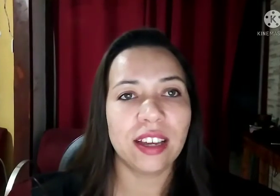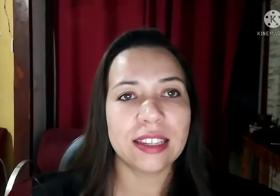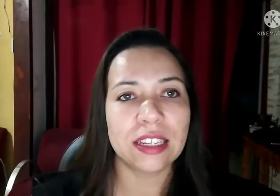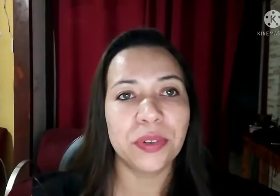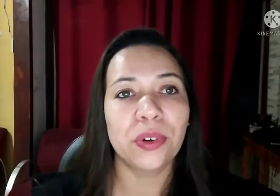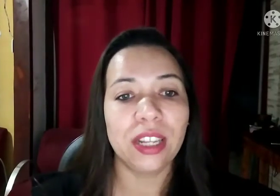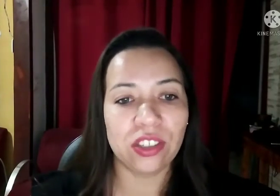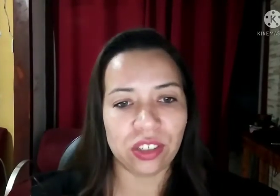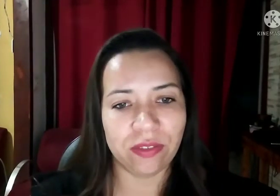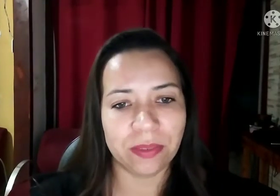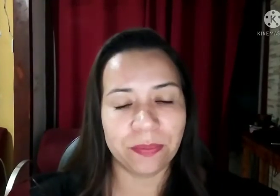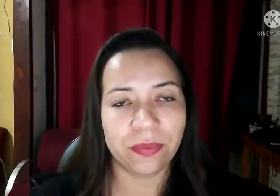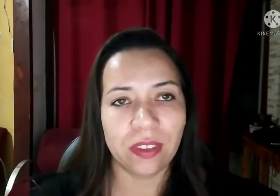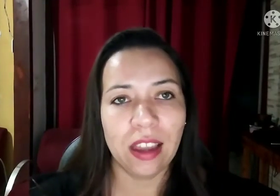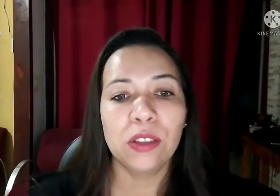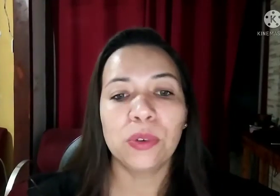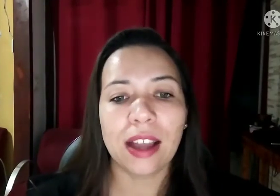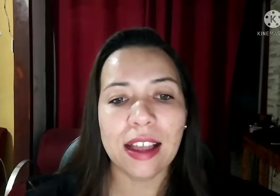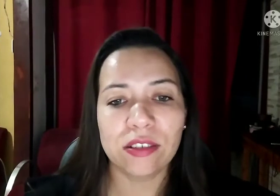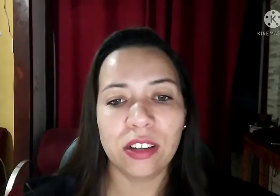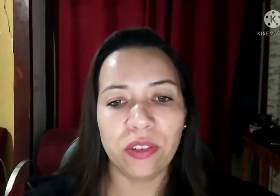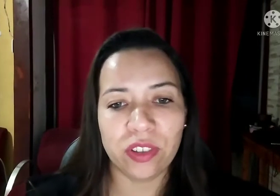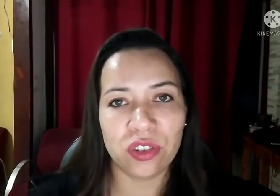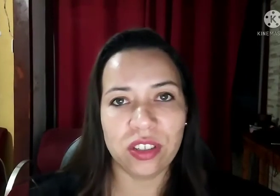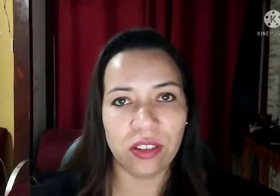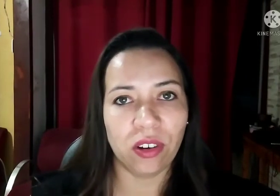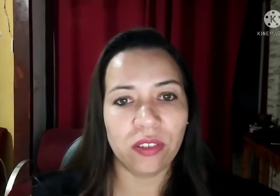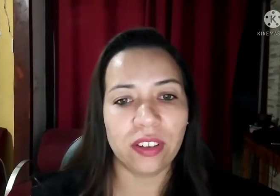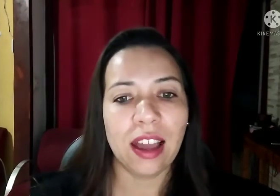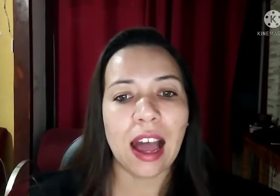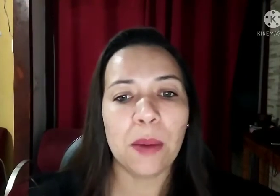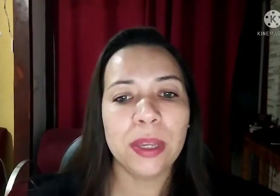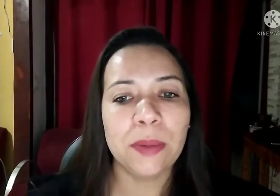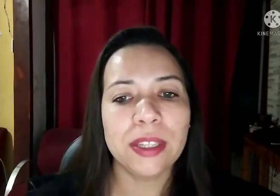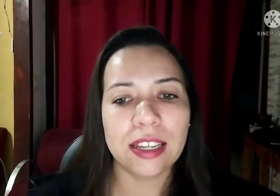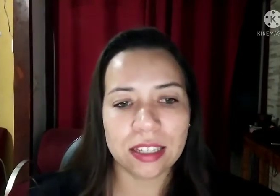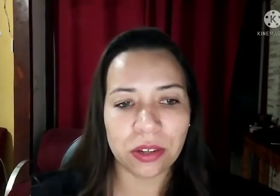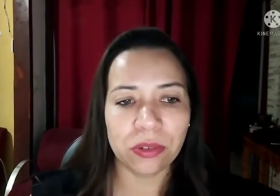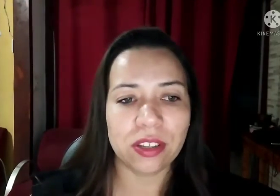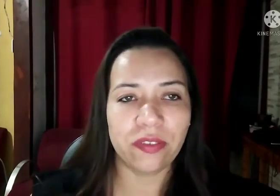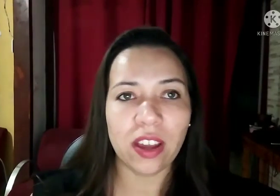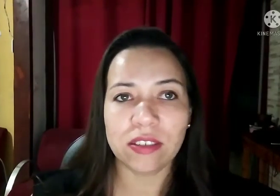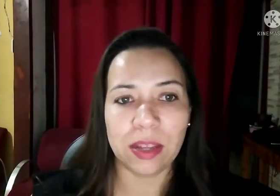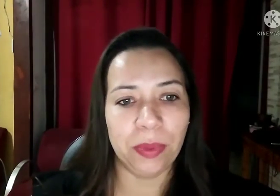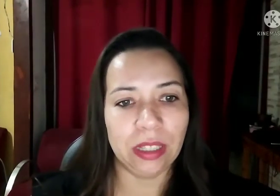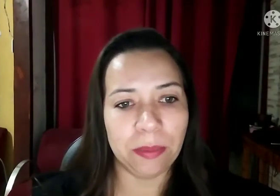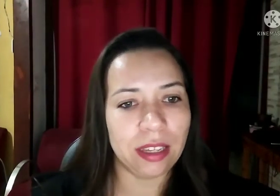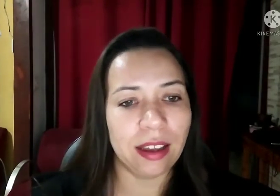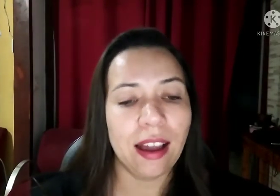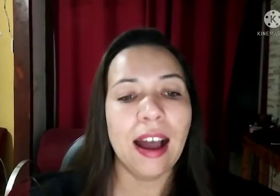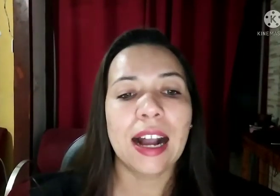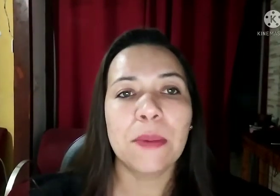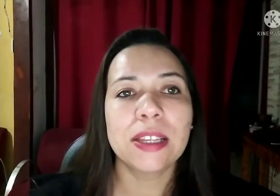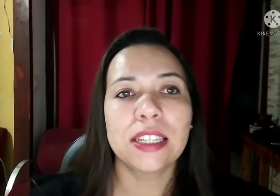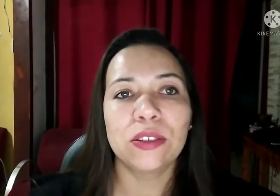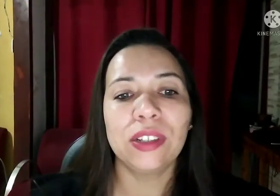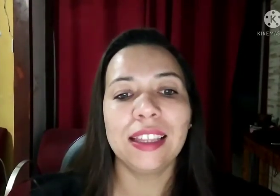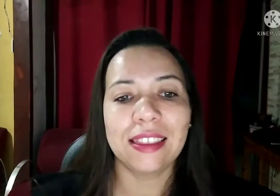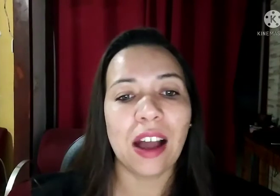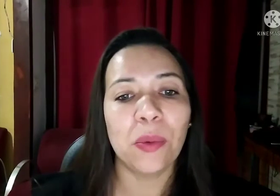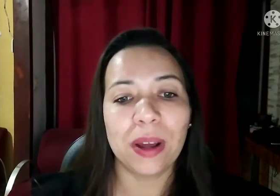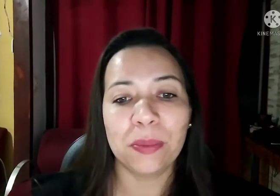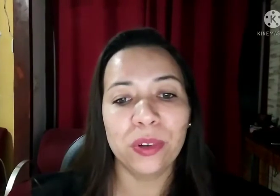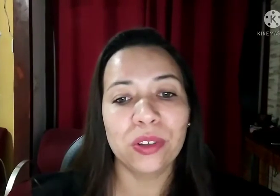de identificação coletiva. No caso da Covid-19, a minimização dos efeitos da pandemia acaba